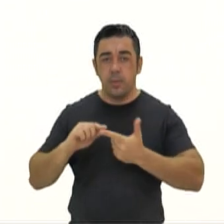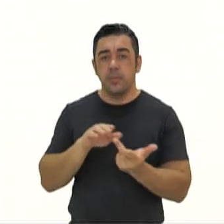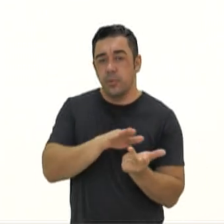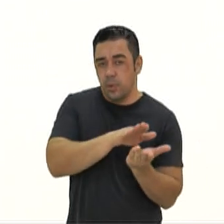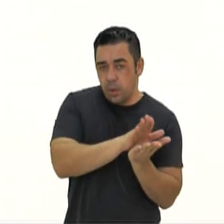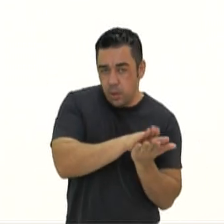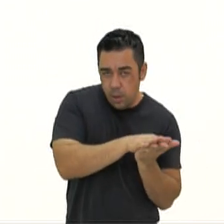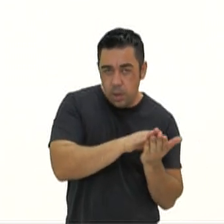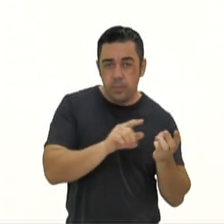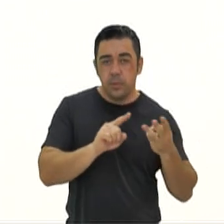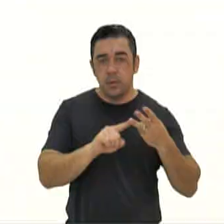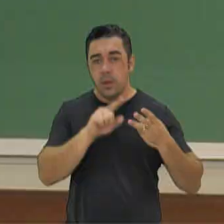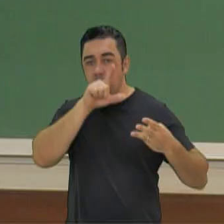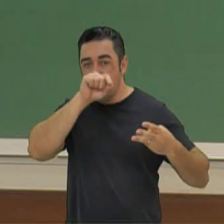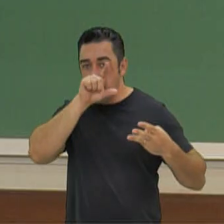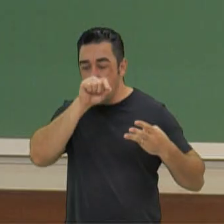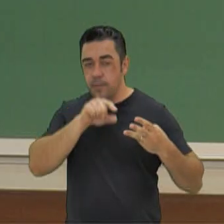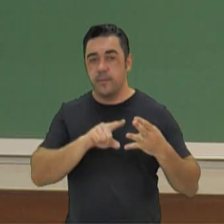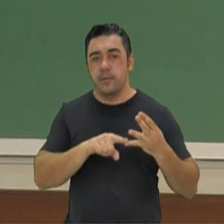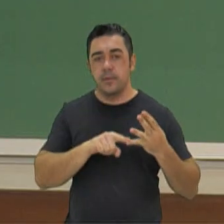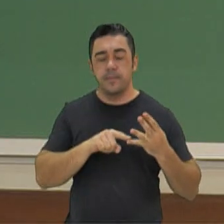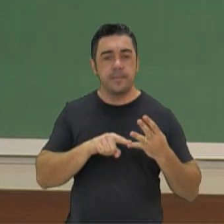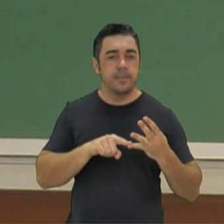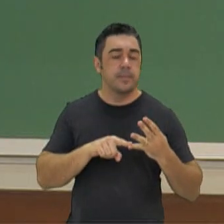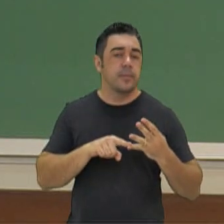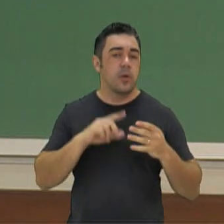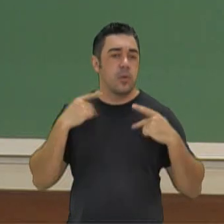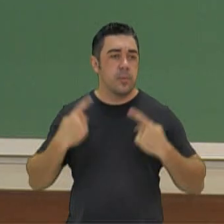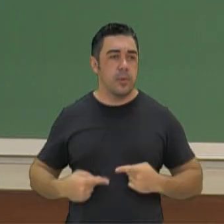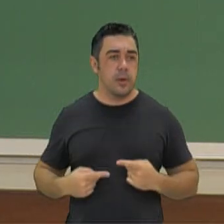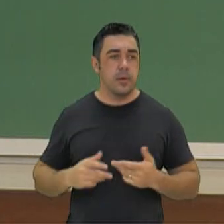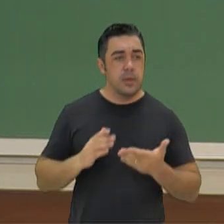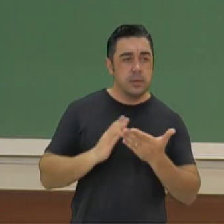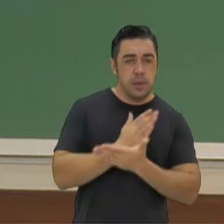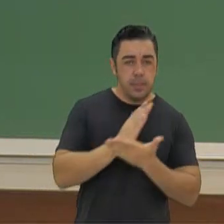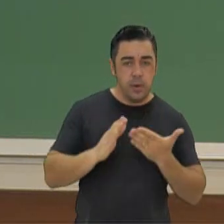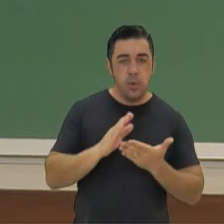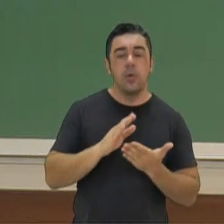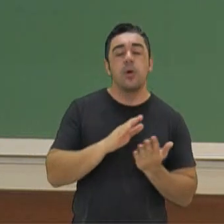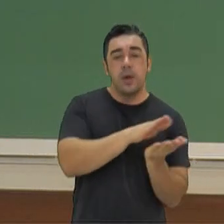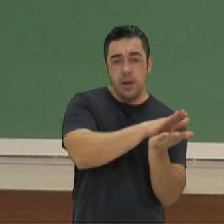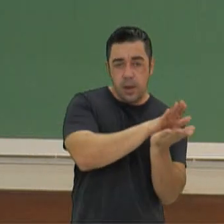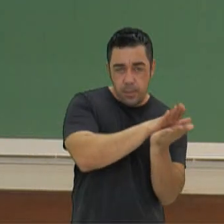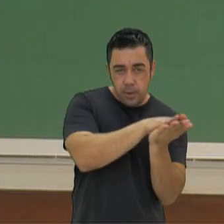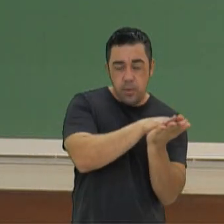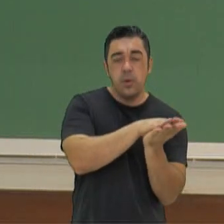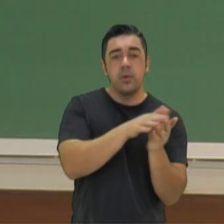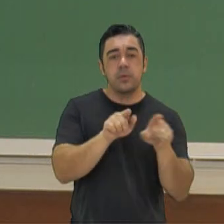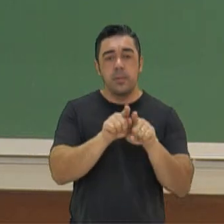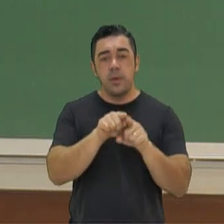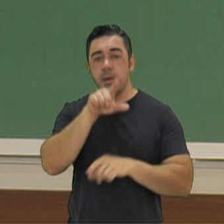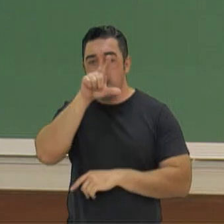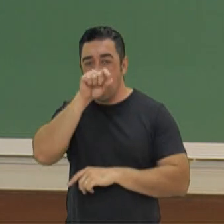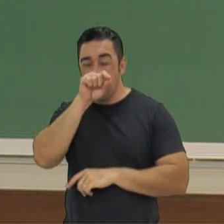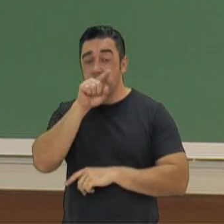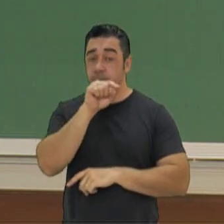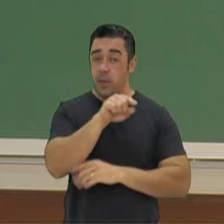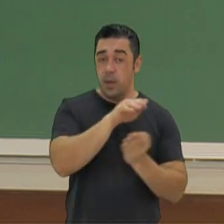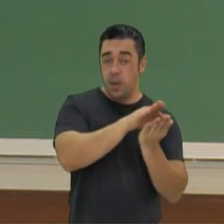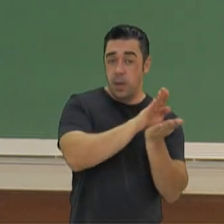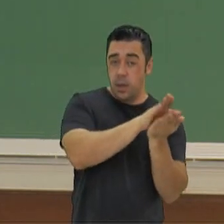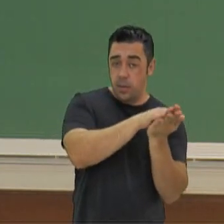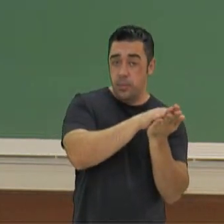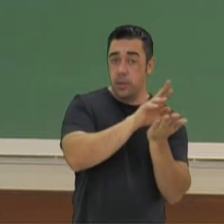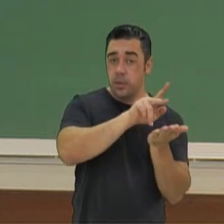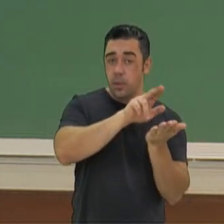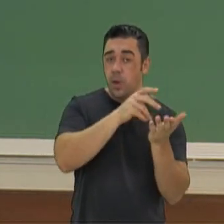aves. Belezinha? O detalhe é que eu separei aqui réptil de ave, apesar de que réptil não é um grupo de